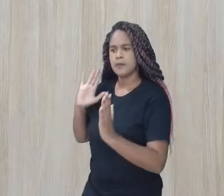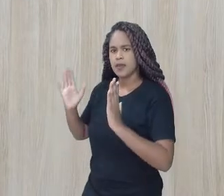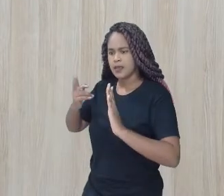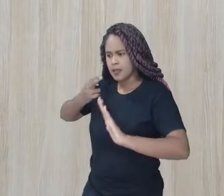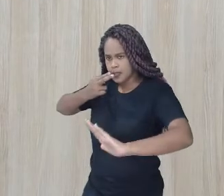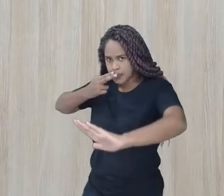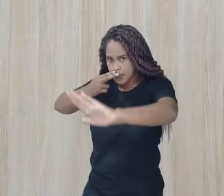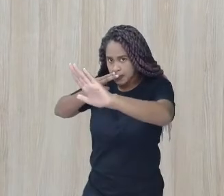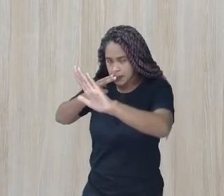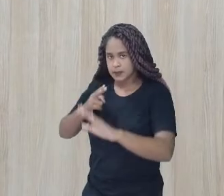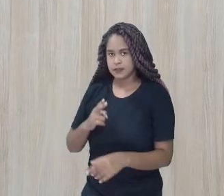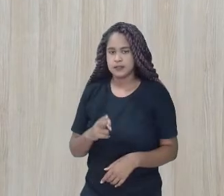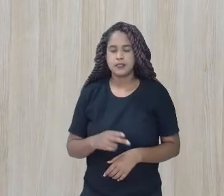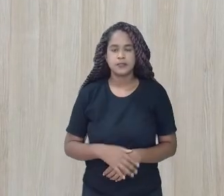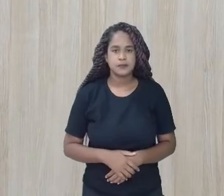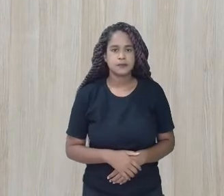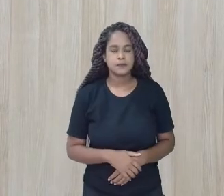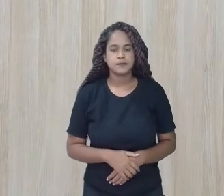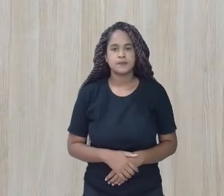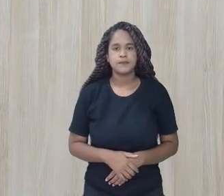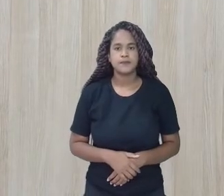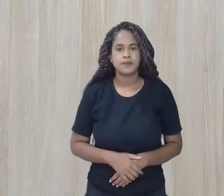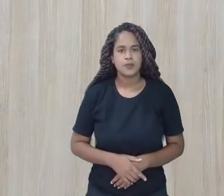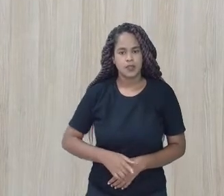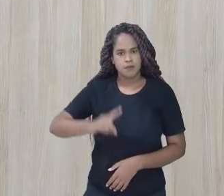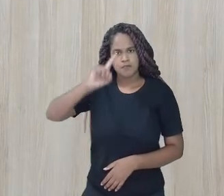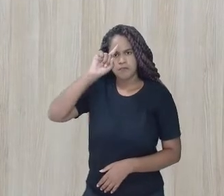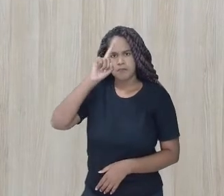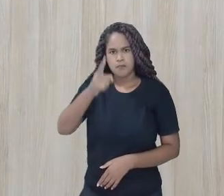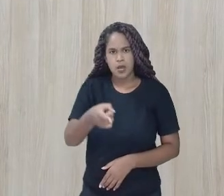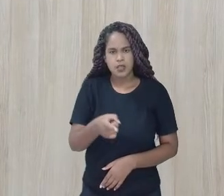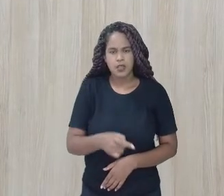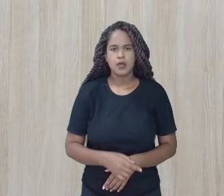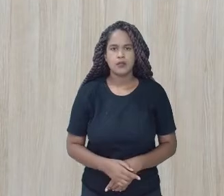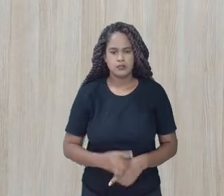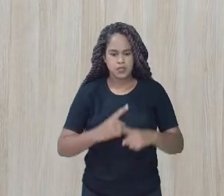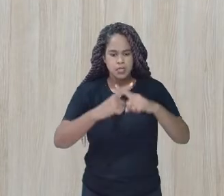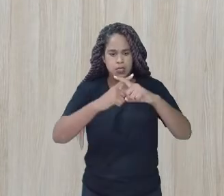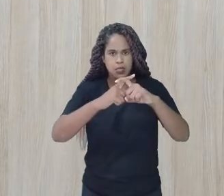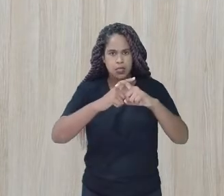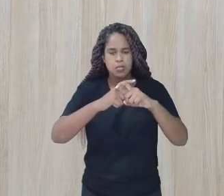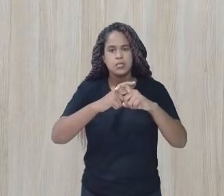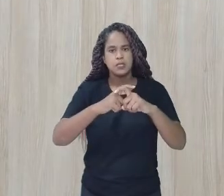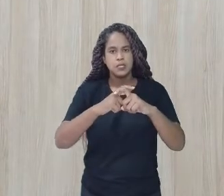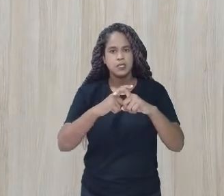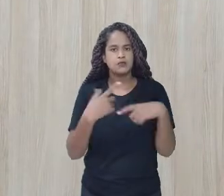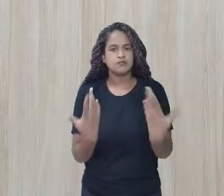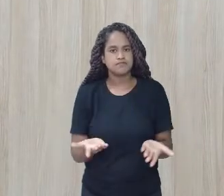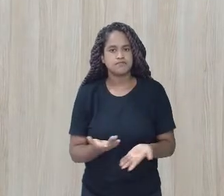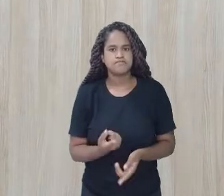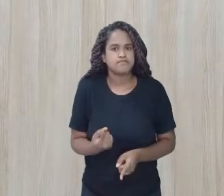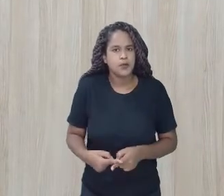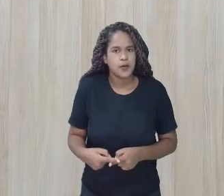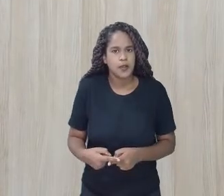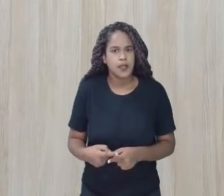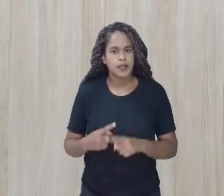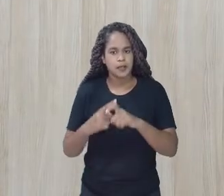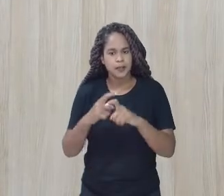que o nazismo estava impondo aí a guerra diante do mundo, tá certo? Então, ele faz essa